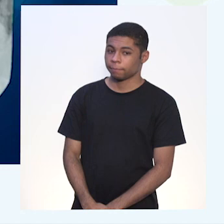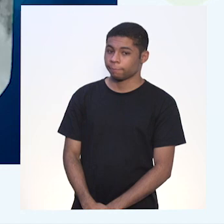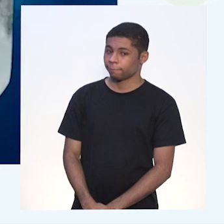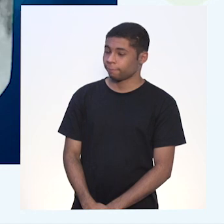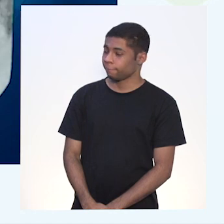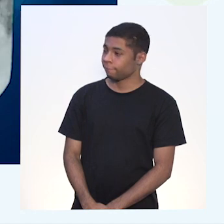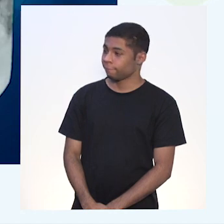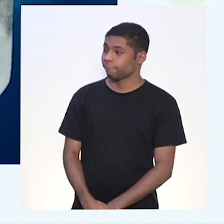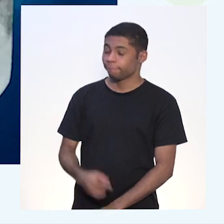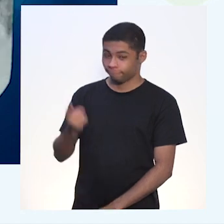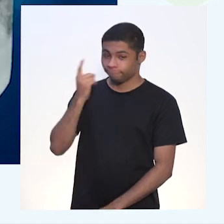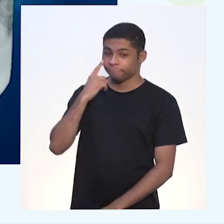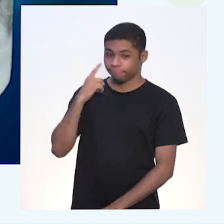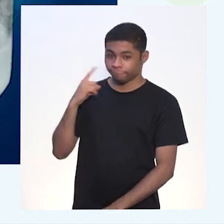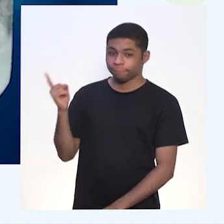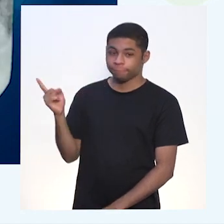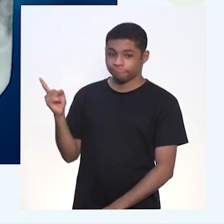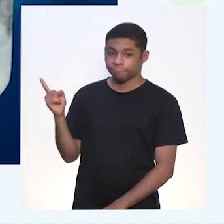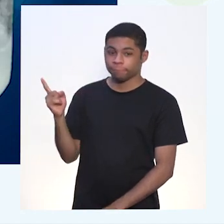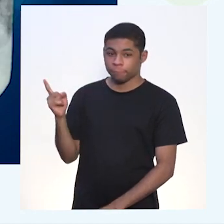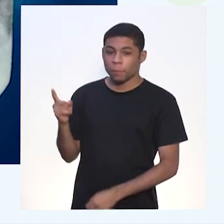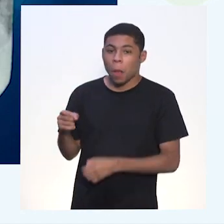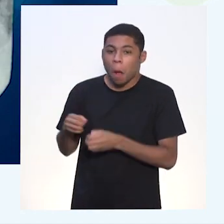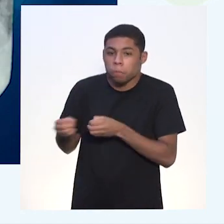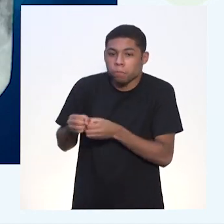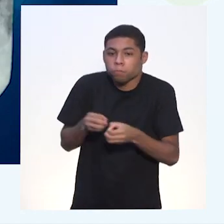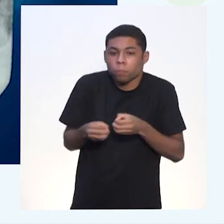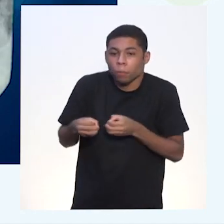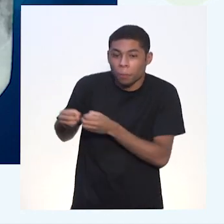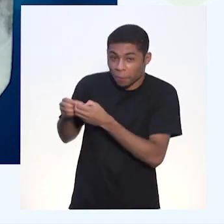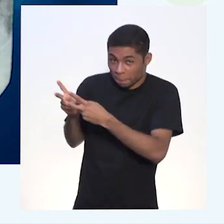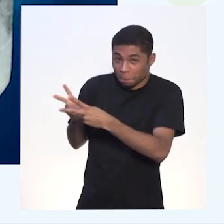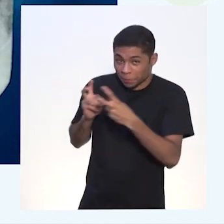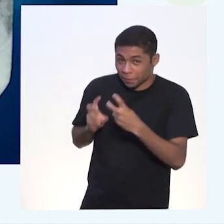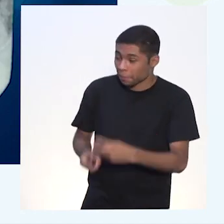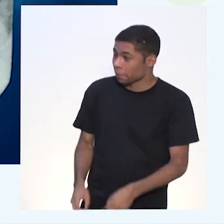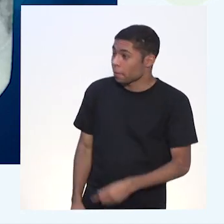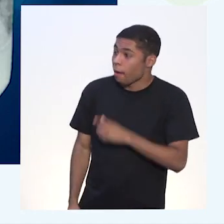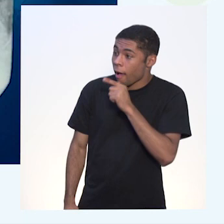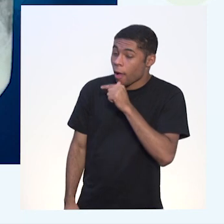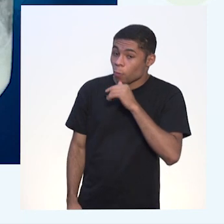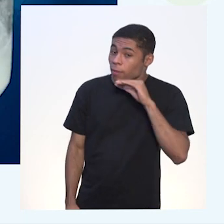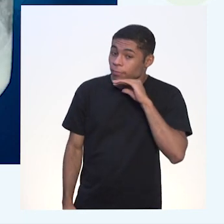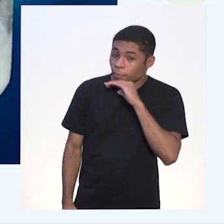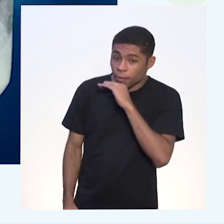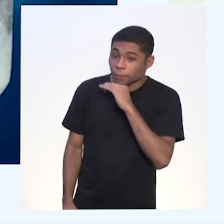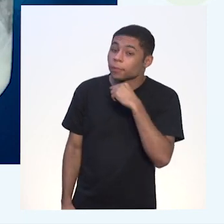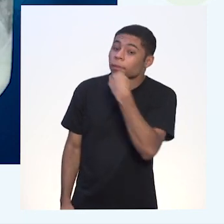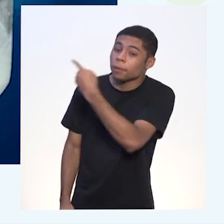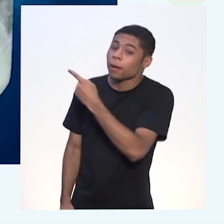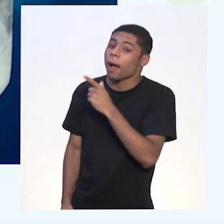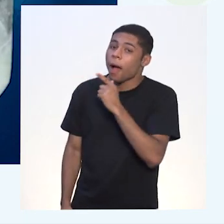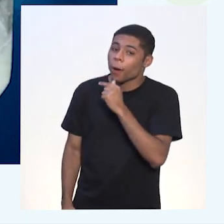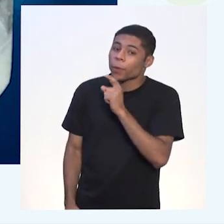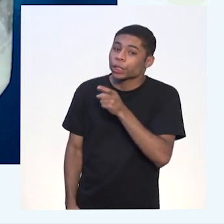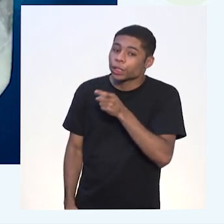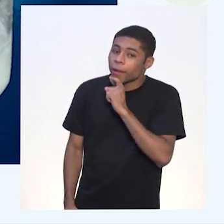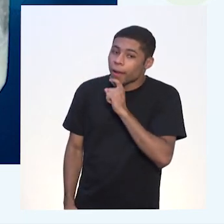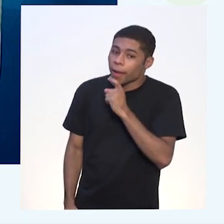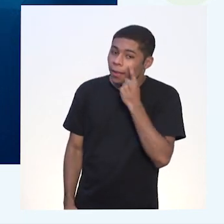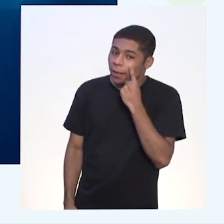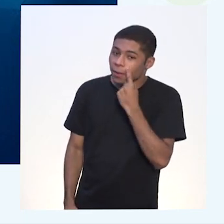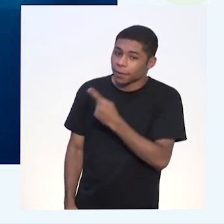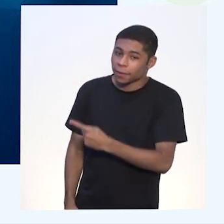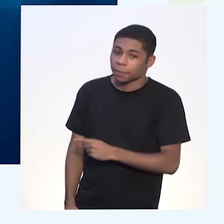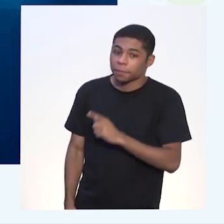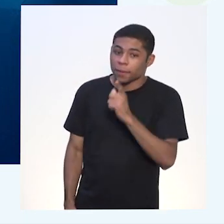Então, pessoal, ó, observem a quantidade de bolhas que estão sendo formadas, né? Então, na água quente e na água gelada.